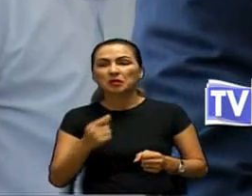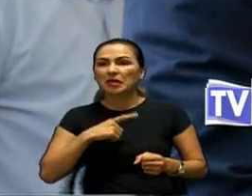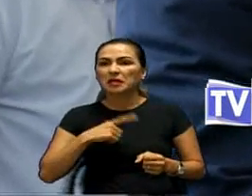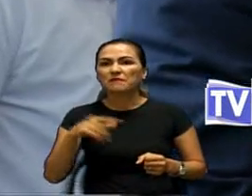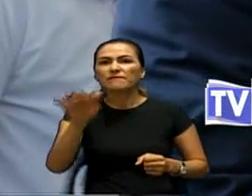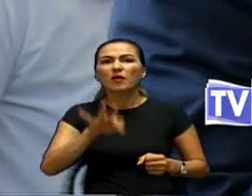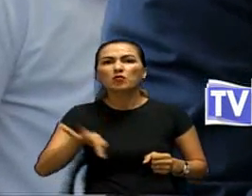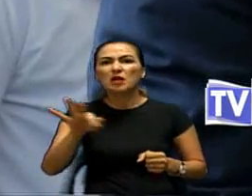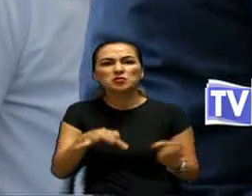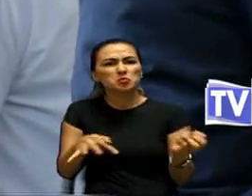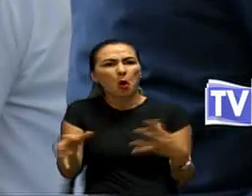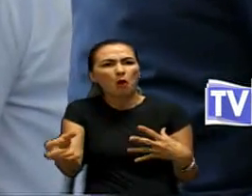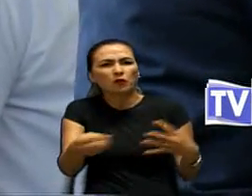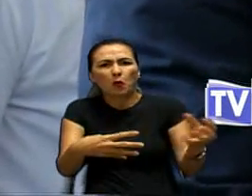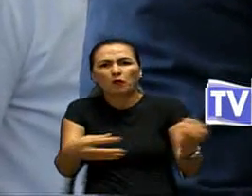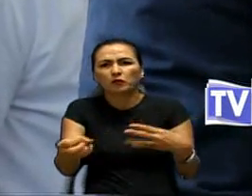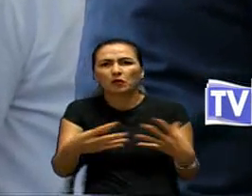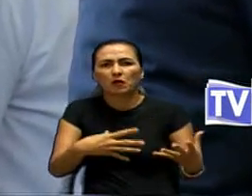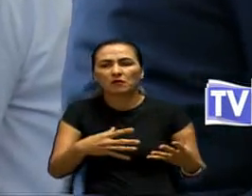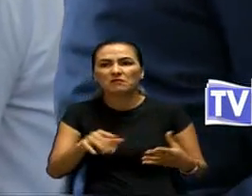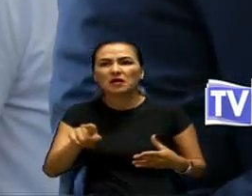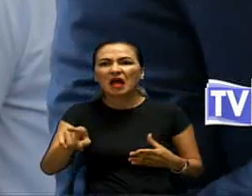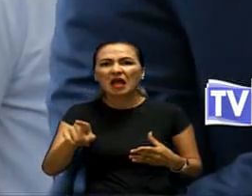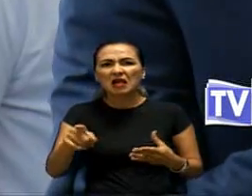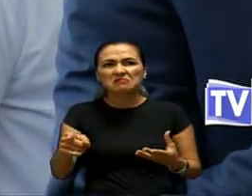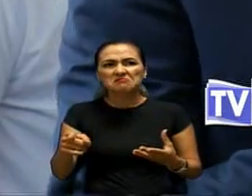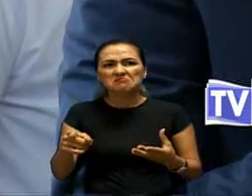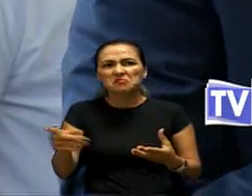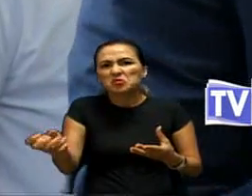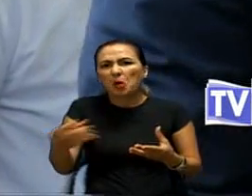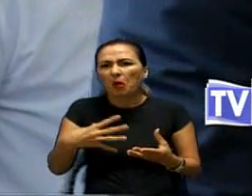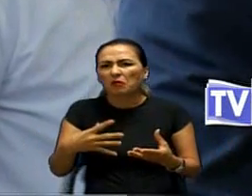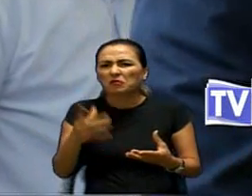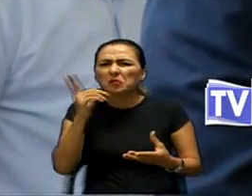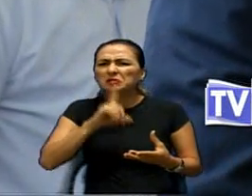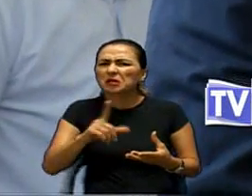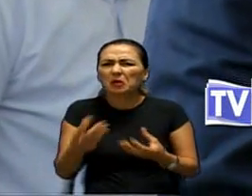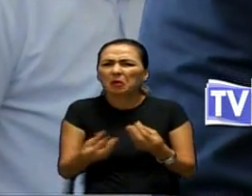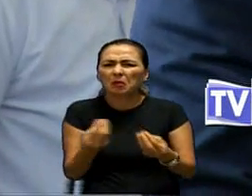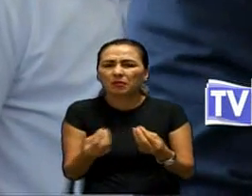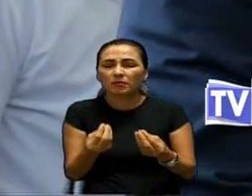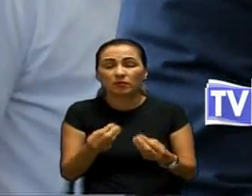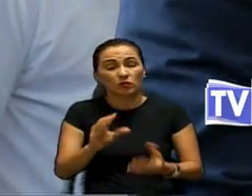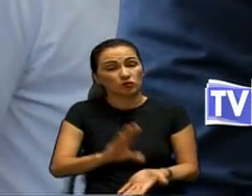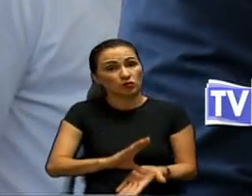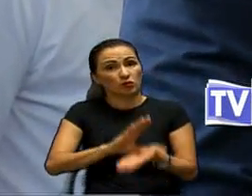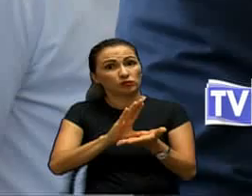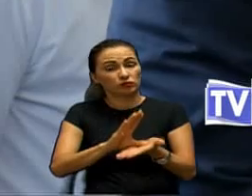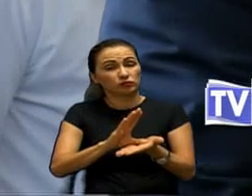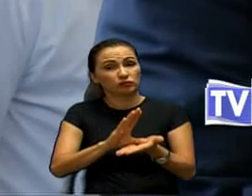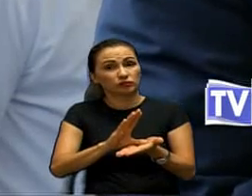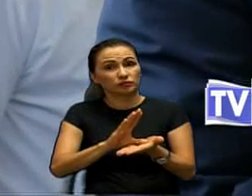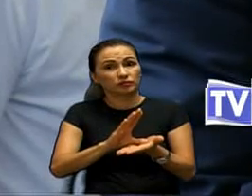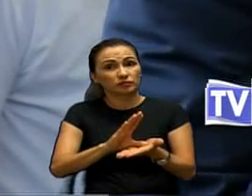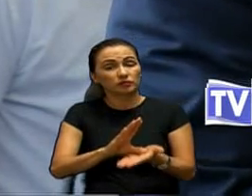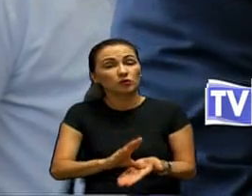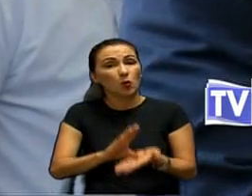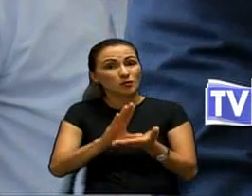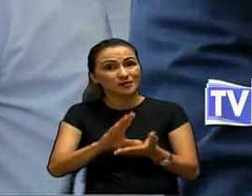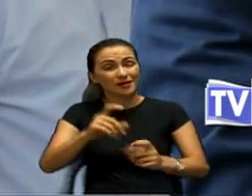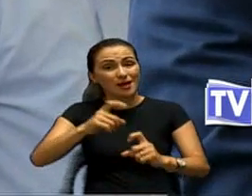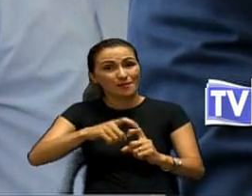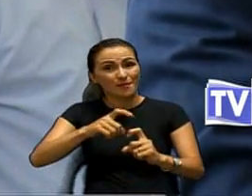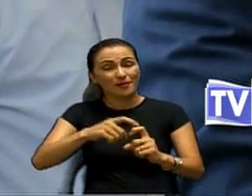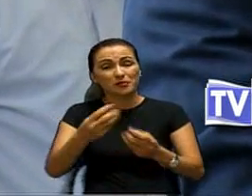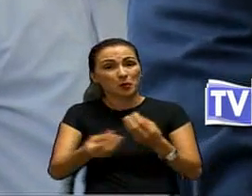critério para concedê-las. O Conselho Federal de Medicina e os seus conselhos regionais de medicina estão em uma luta para